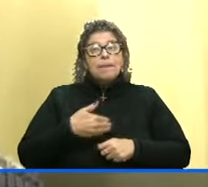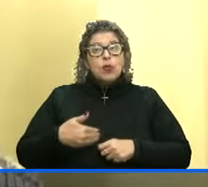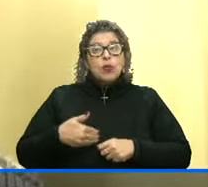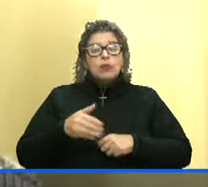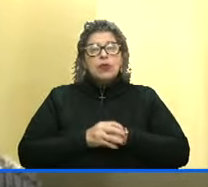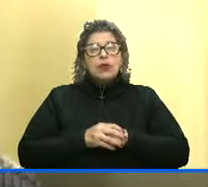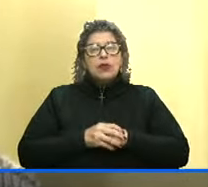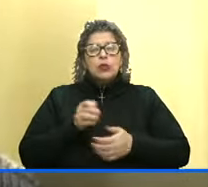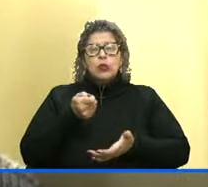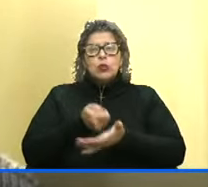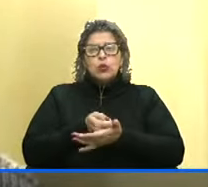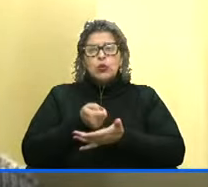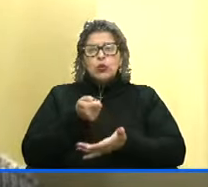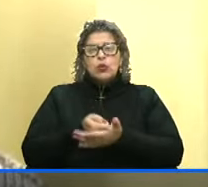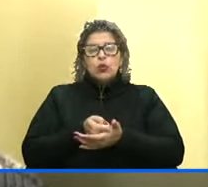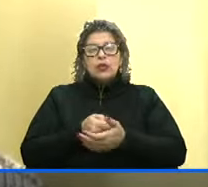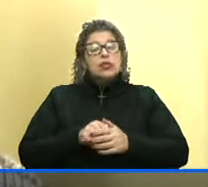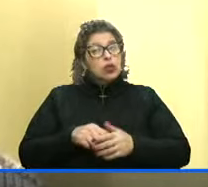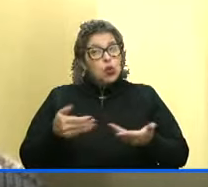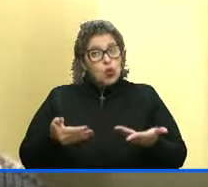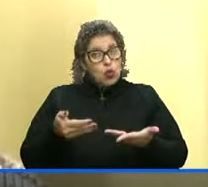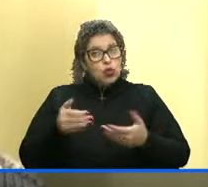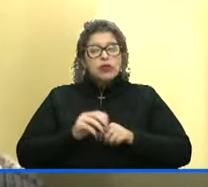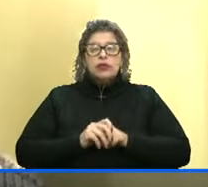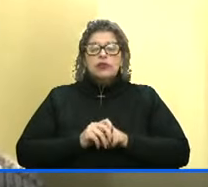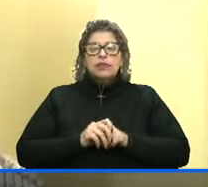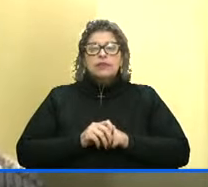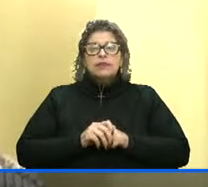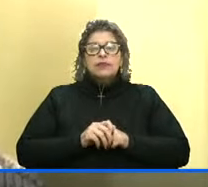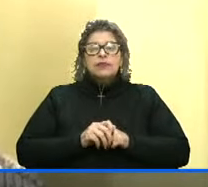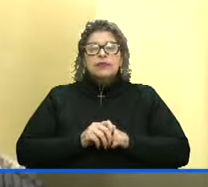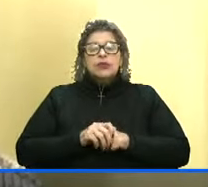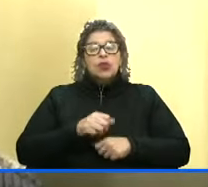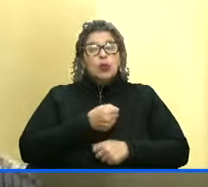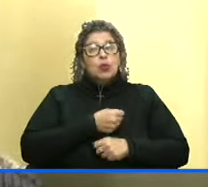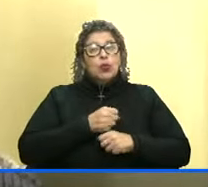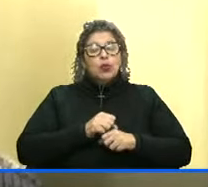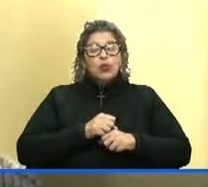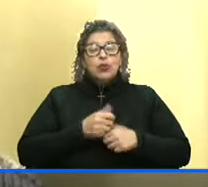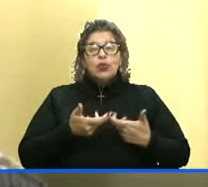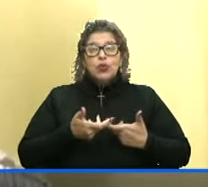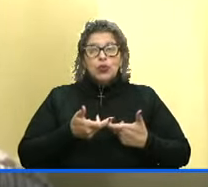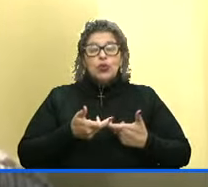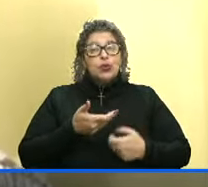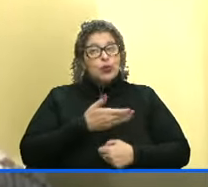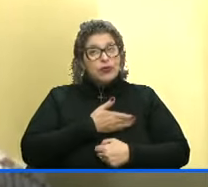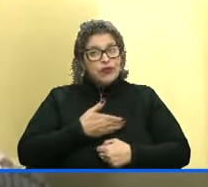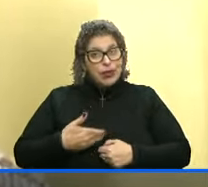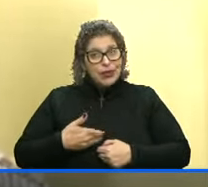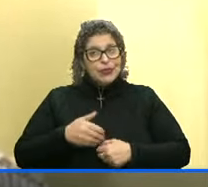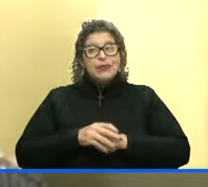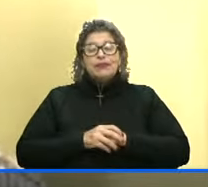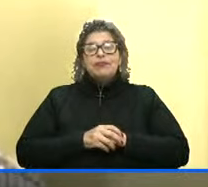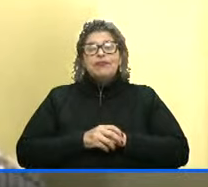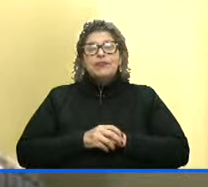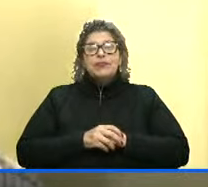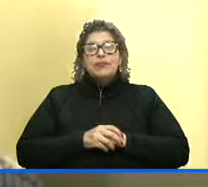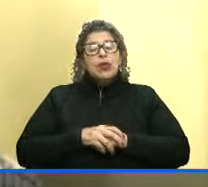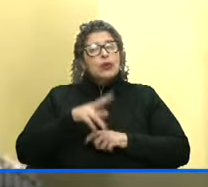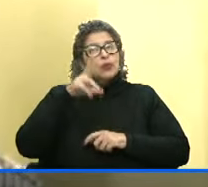que hoje estão no poder, e majoritariamente nós estamos falando aqui do executivo, seja